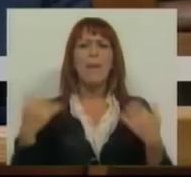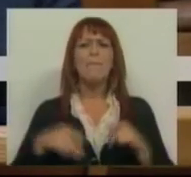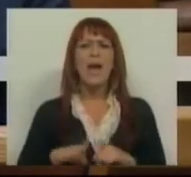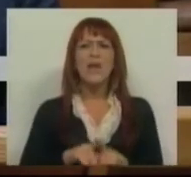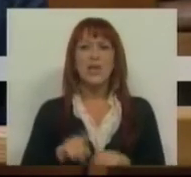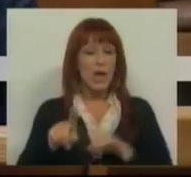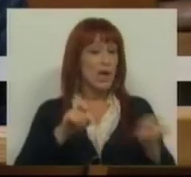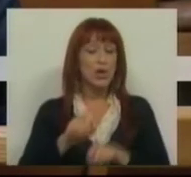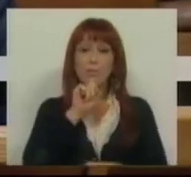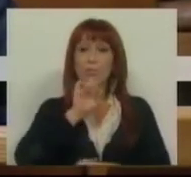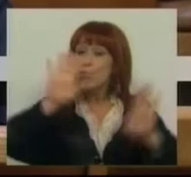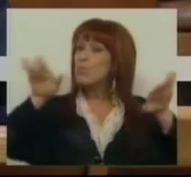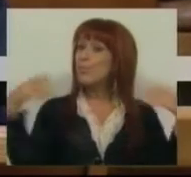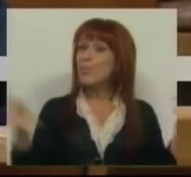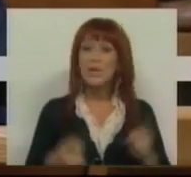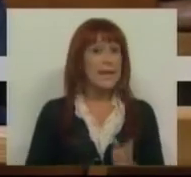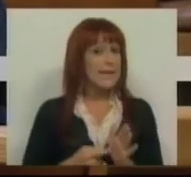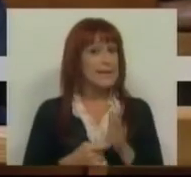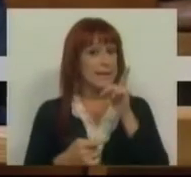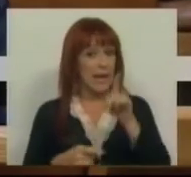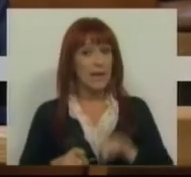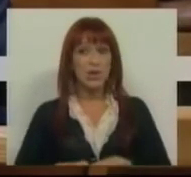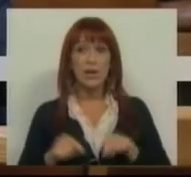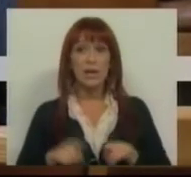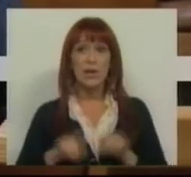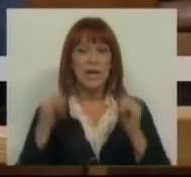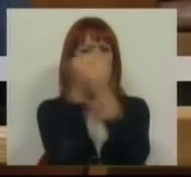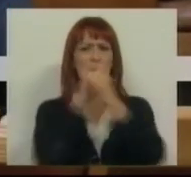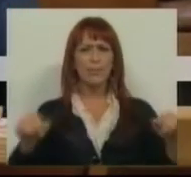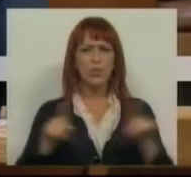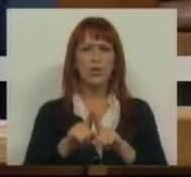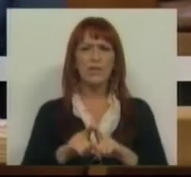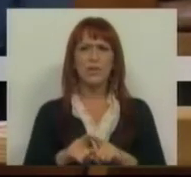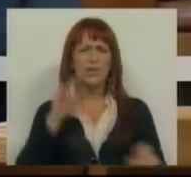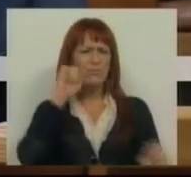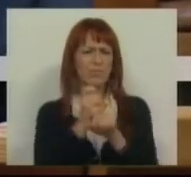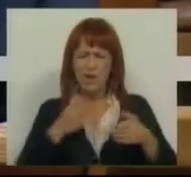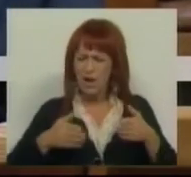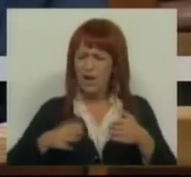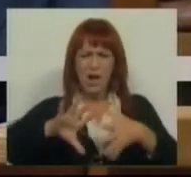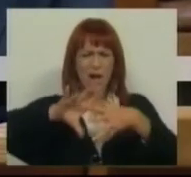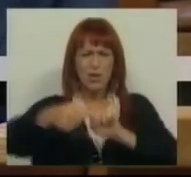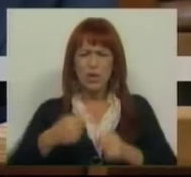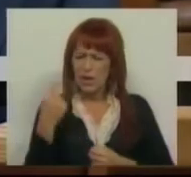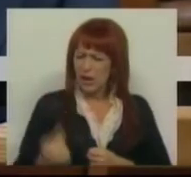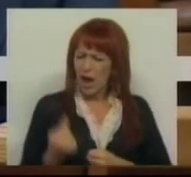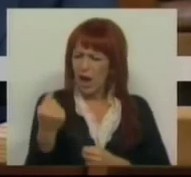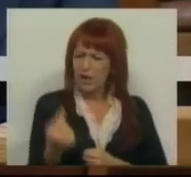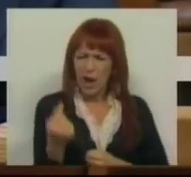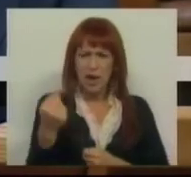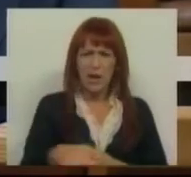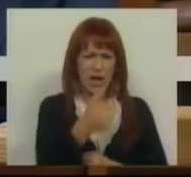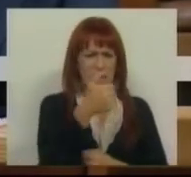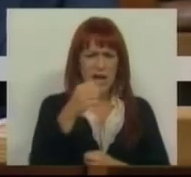são as escolhas possíveis e necessárias. Impossível é insistir num rumo que destrói a cada dia mais de